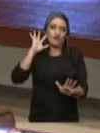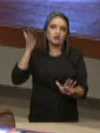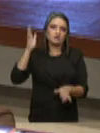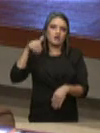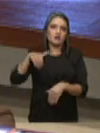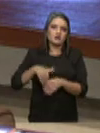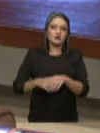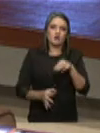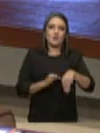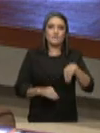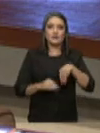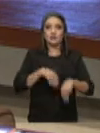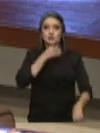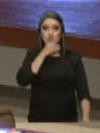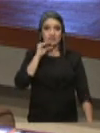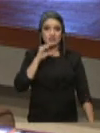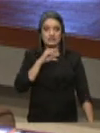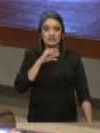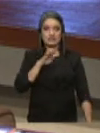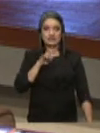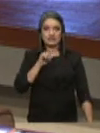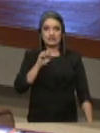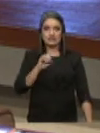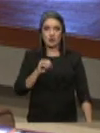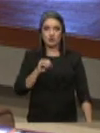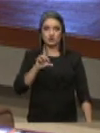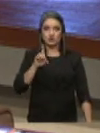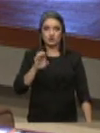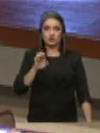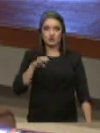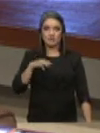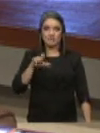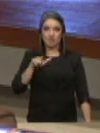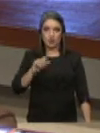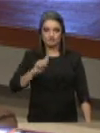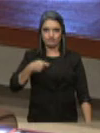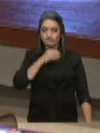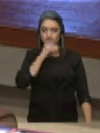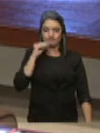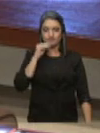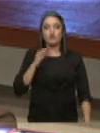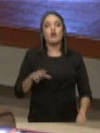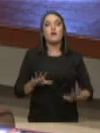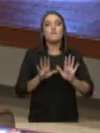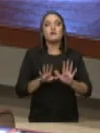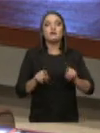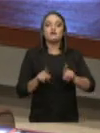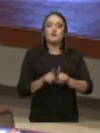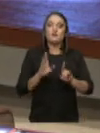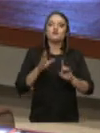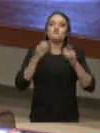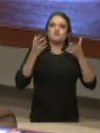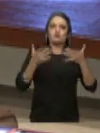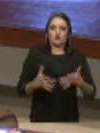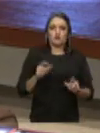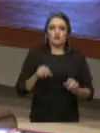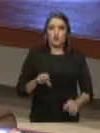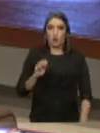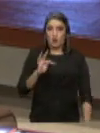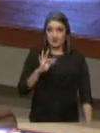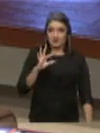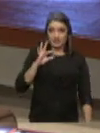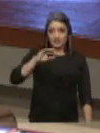outro lado, também aqui se esclareceu que o STJ tinha recurso